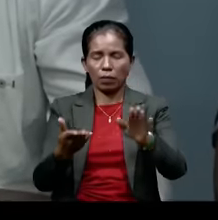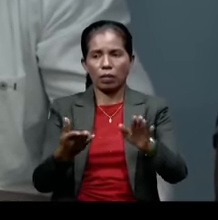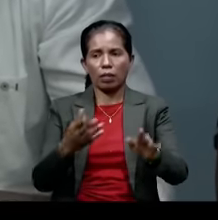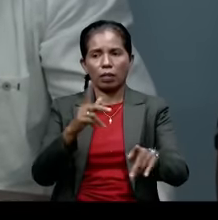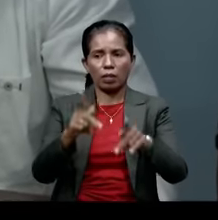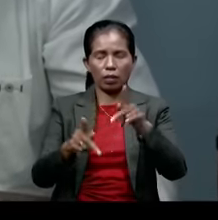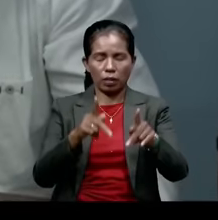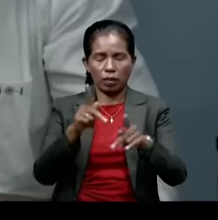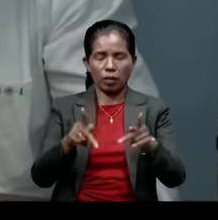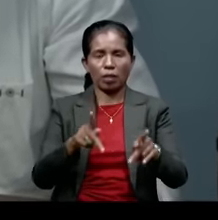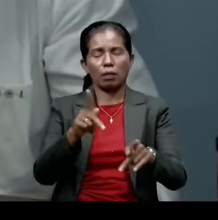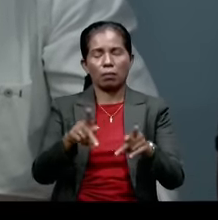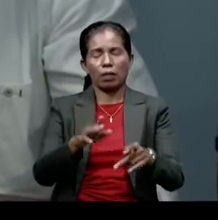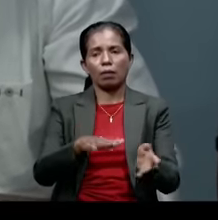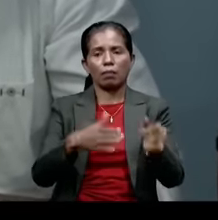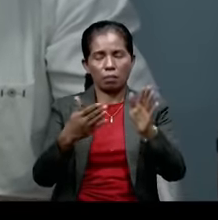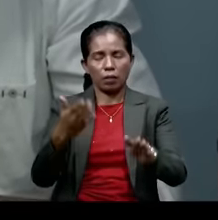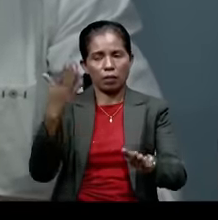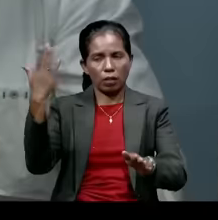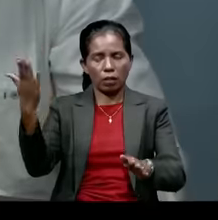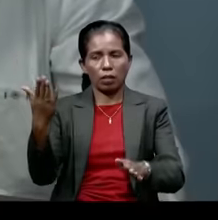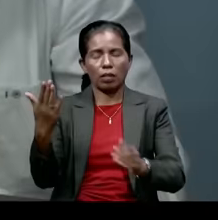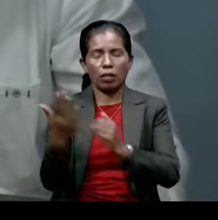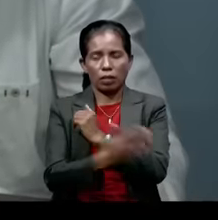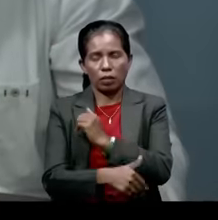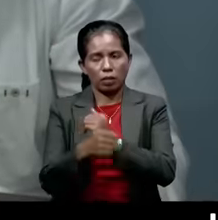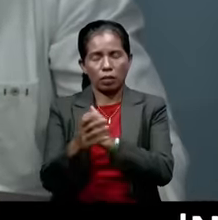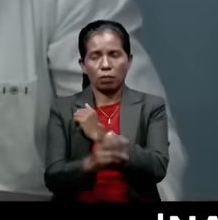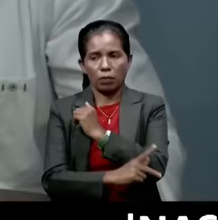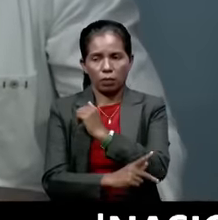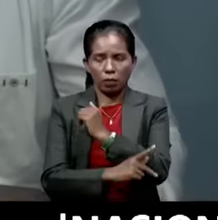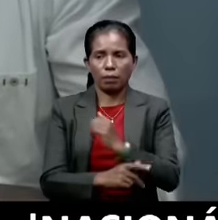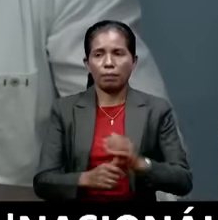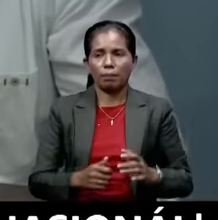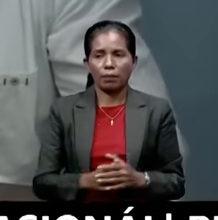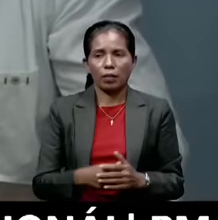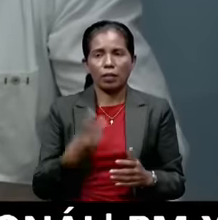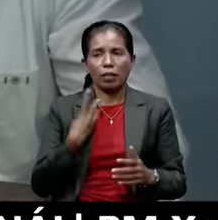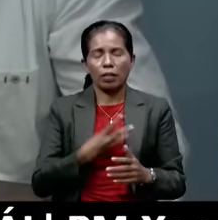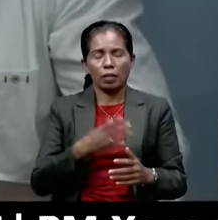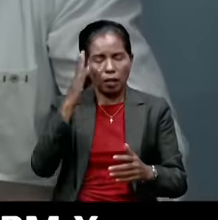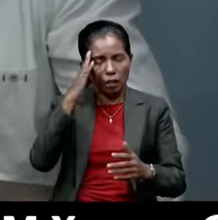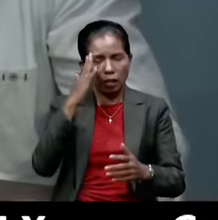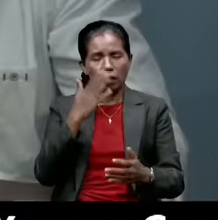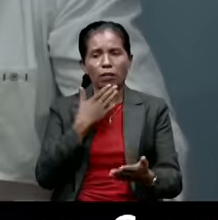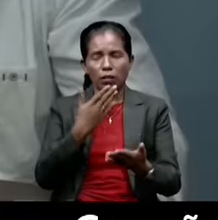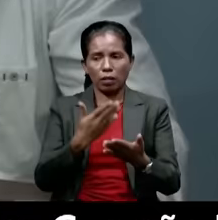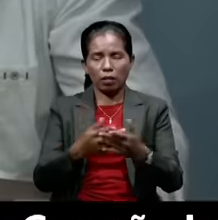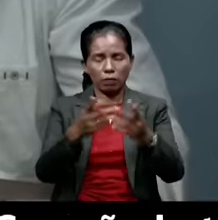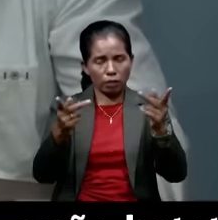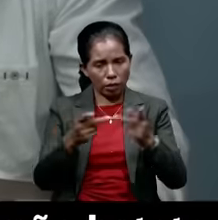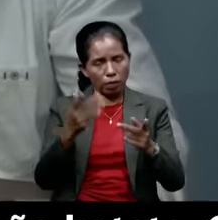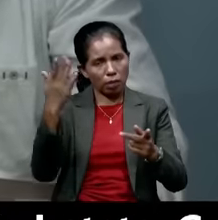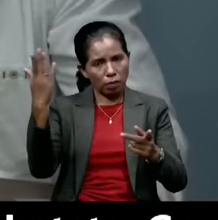além de sobrinho para a vida e a vai estrangeiro de Portugal, fato. E está tendo muito bem, cara, que a Fátima é Fátima,